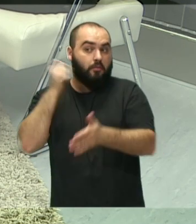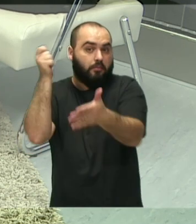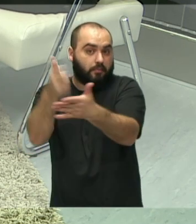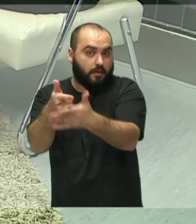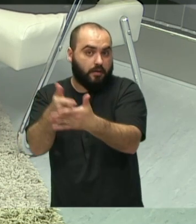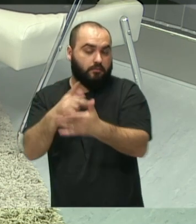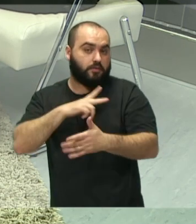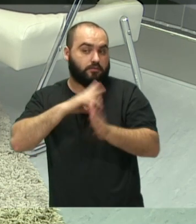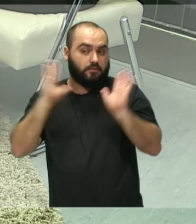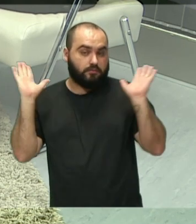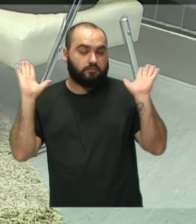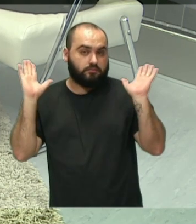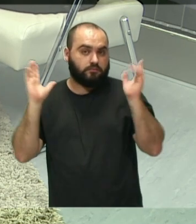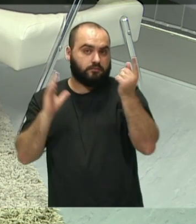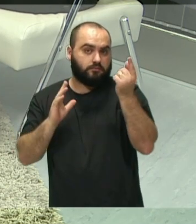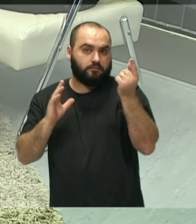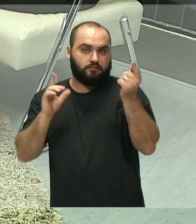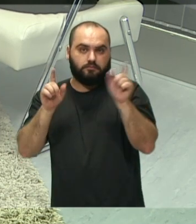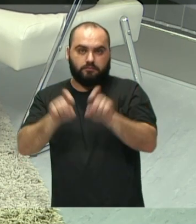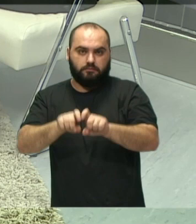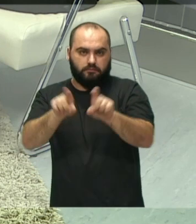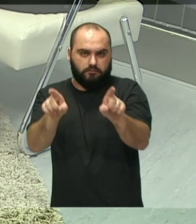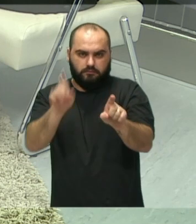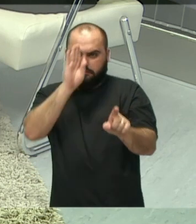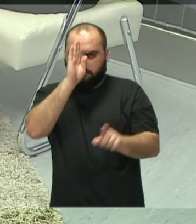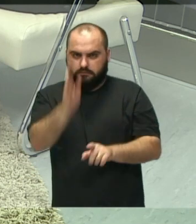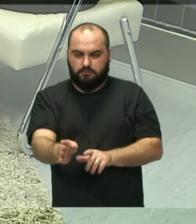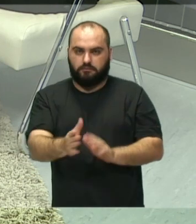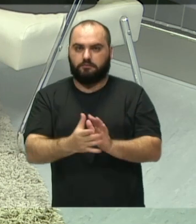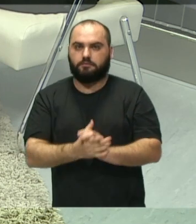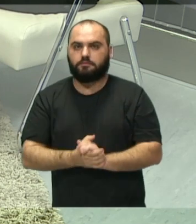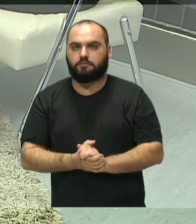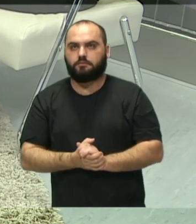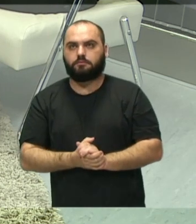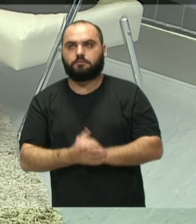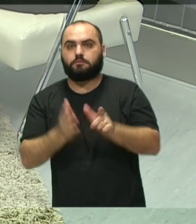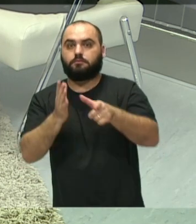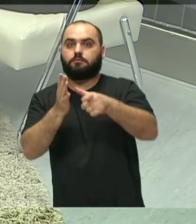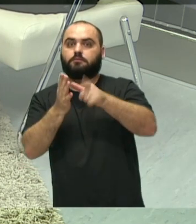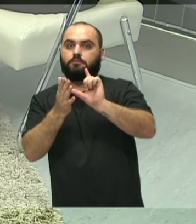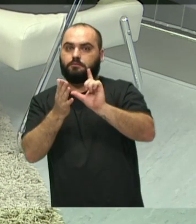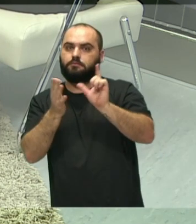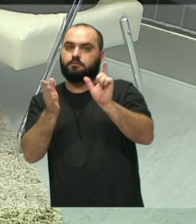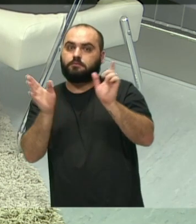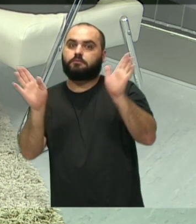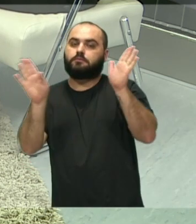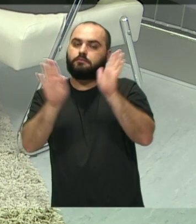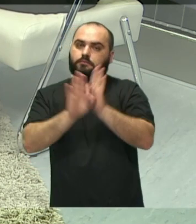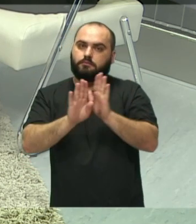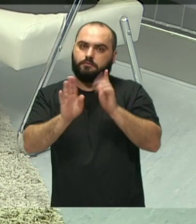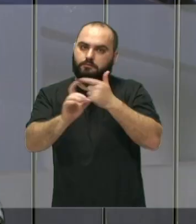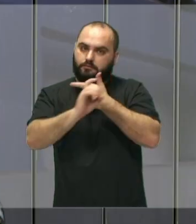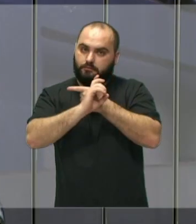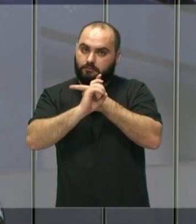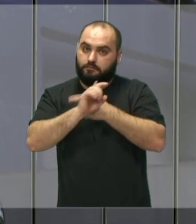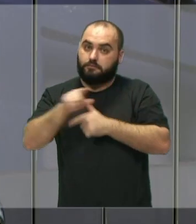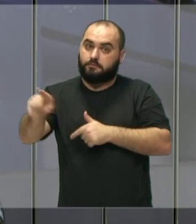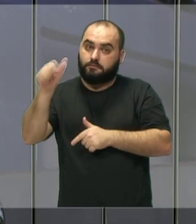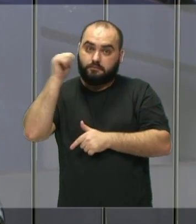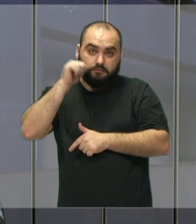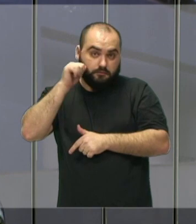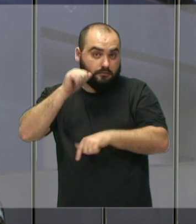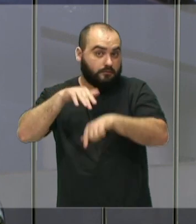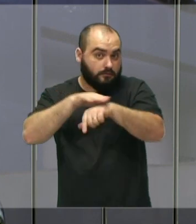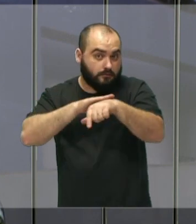né? Com minha ginecologista direto, antes de chegar até o executivo, né? E essa mulher que eu